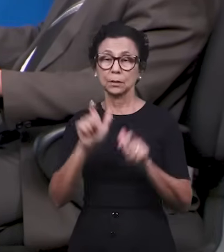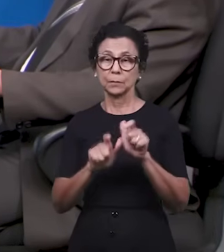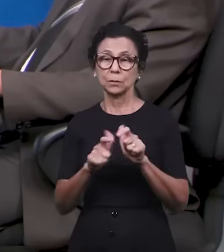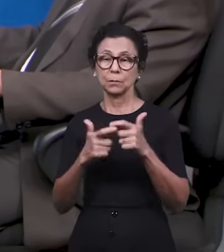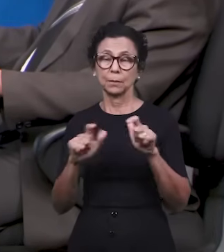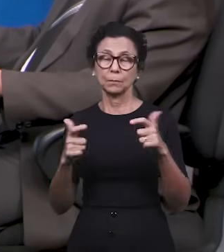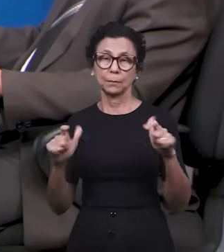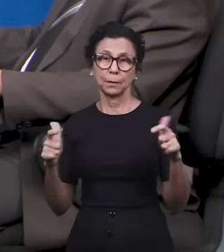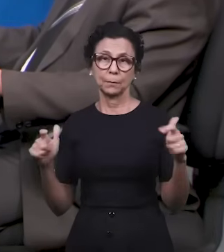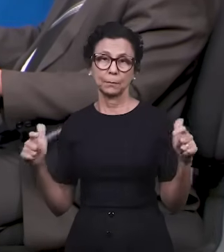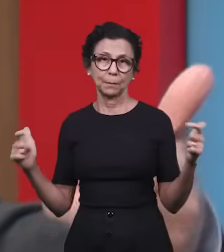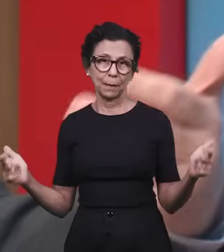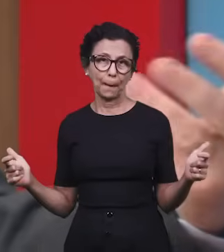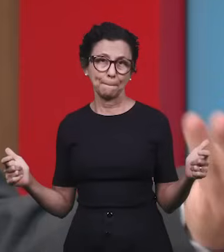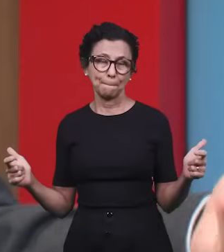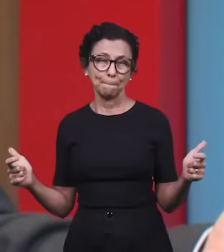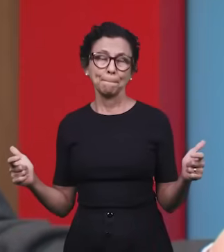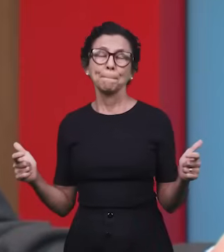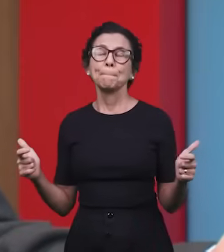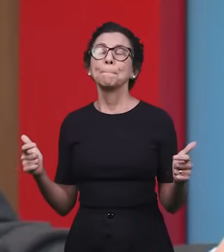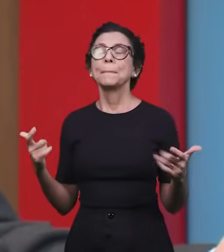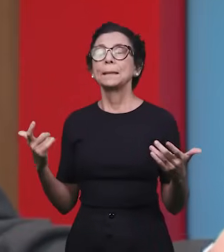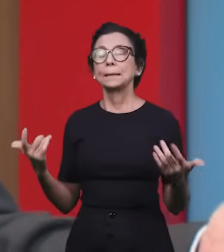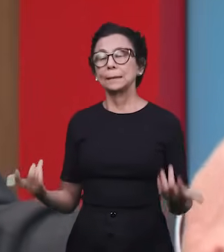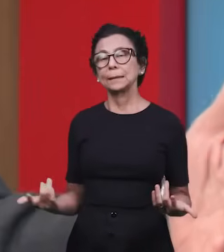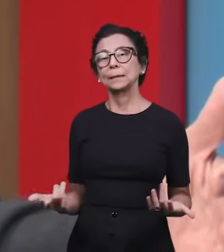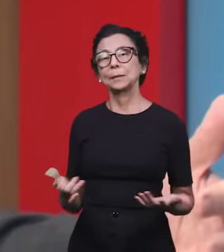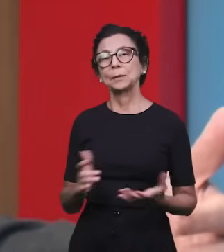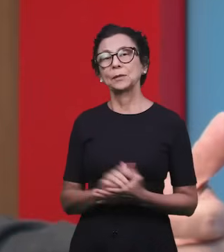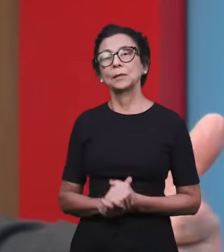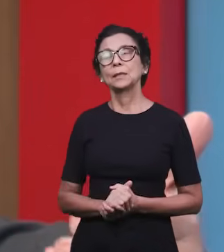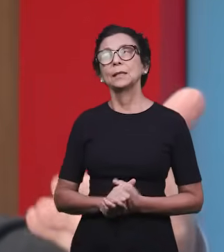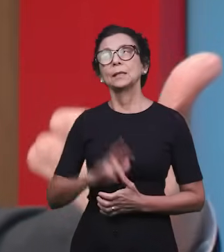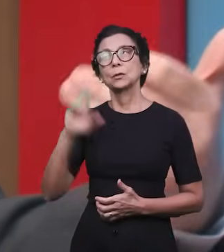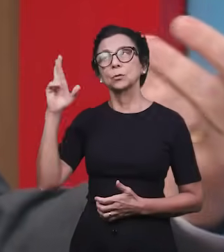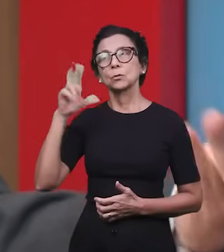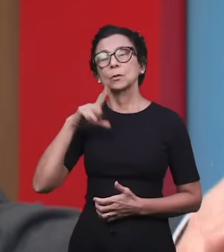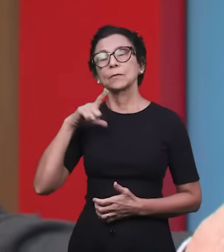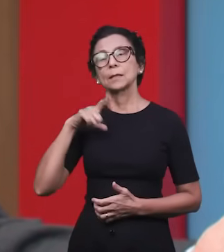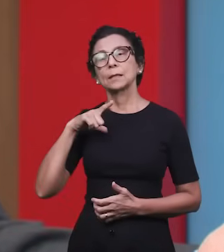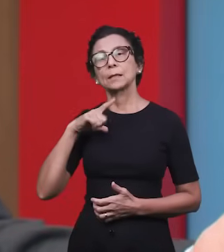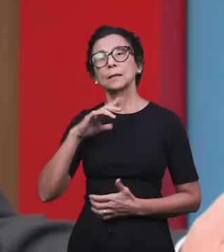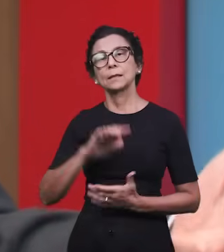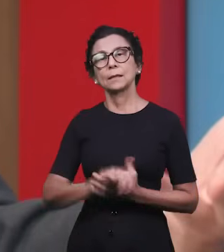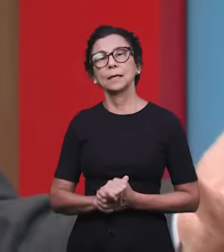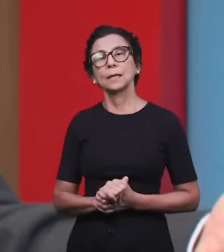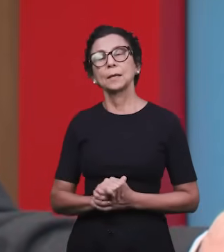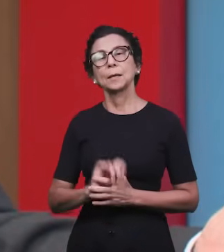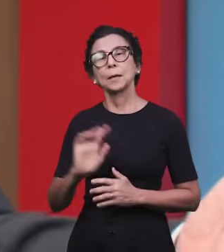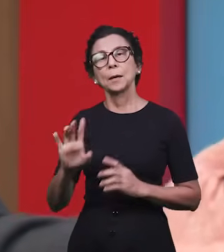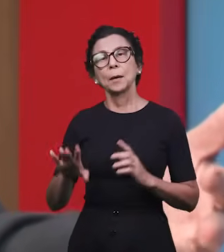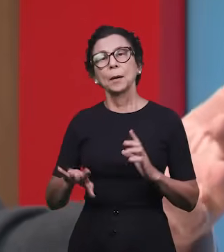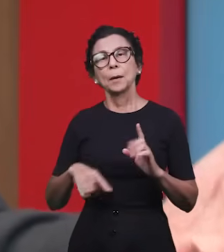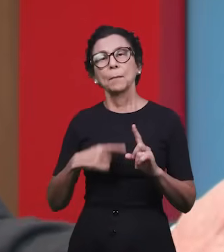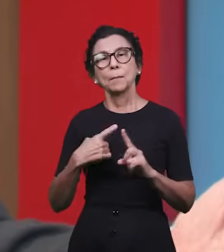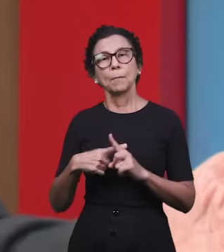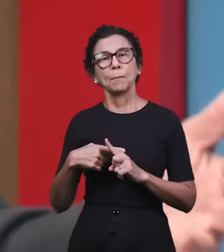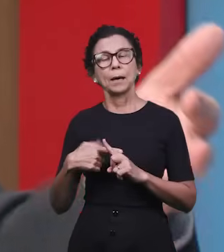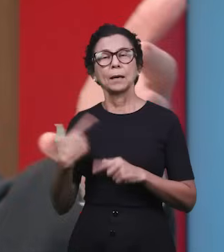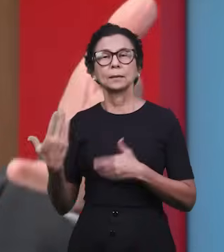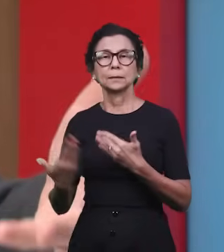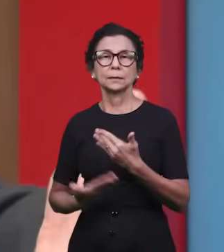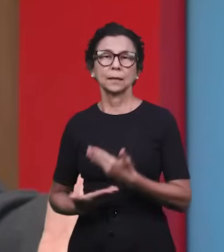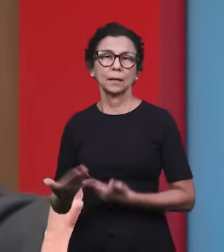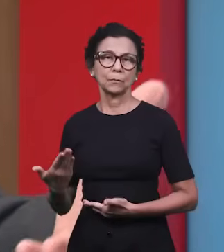rebanho cresce, ele vai servir mais ao Senhor, porque ele vai ter mais pessoas para servir,